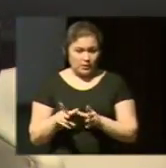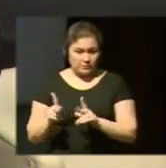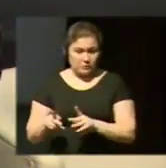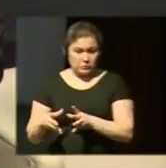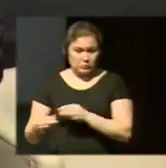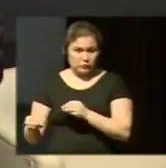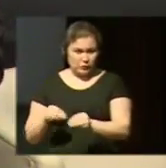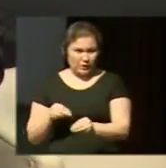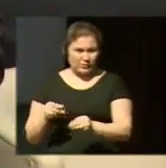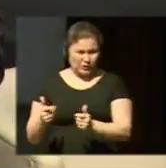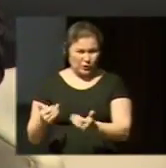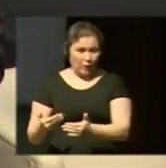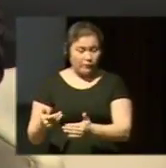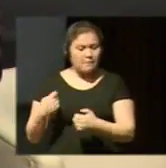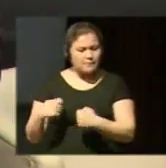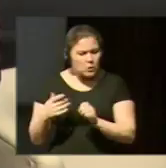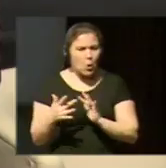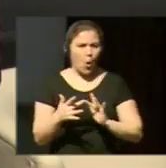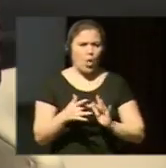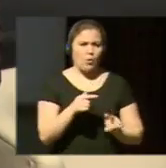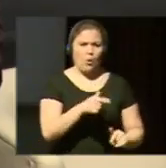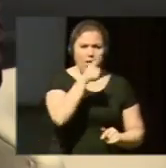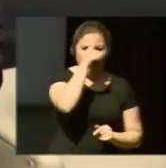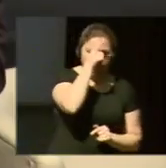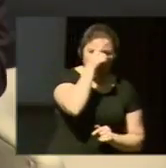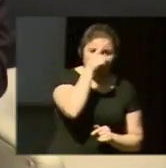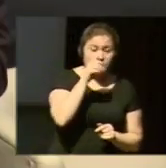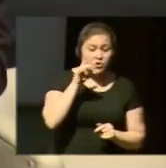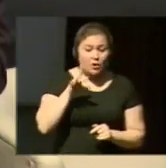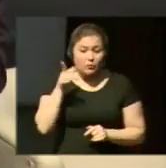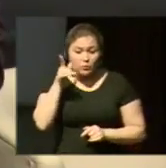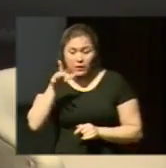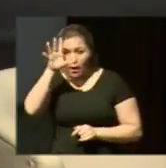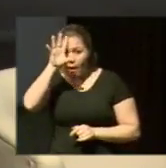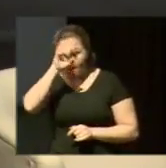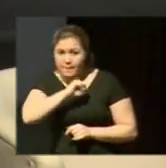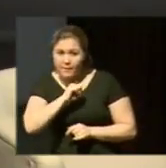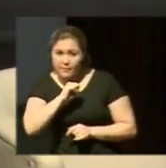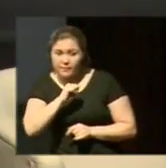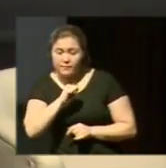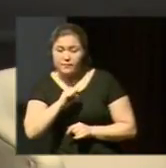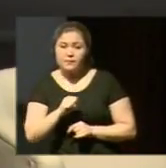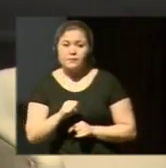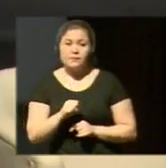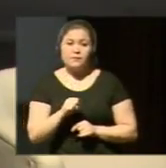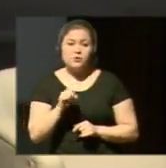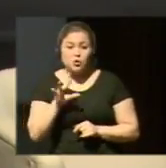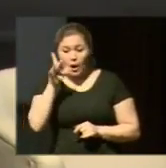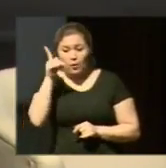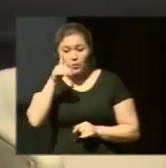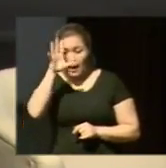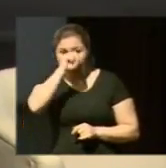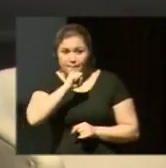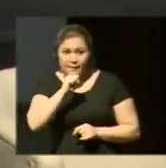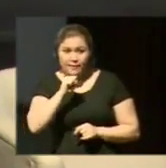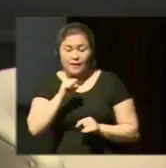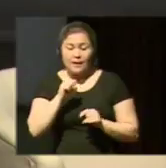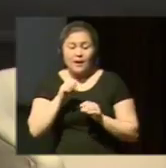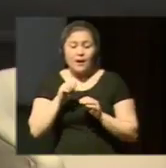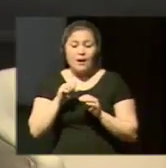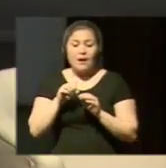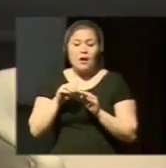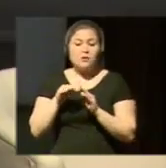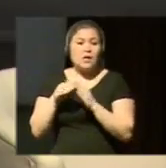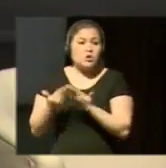jovens precisam de contatos com alemães e só vão aprender, só aprendem alemão na escola, mas senão